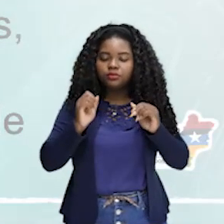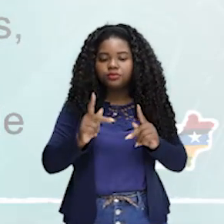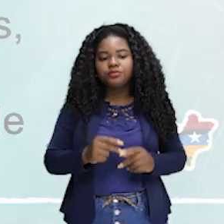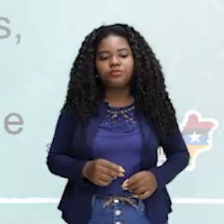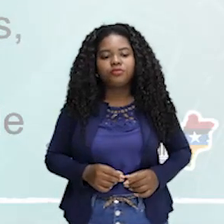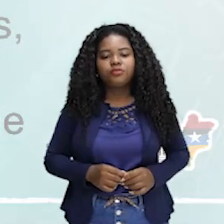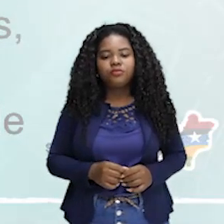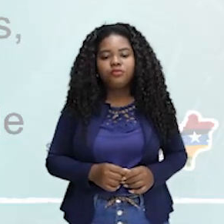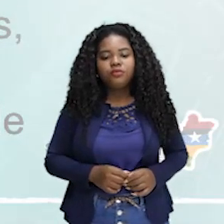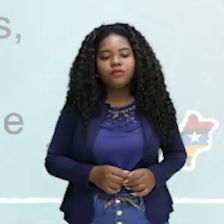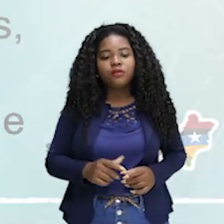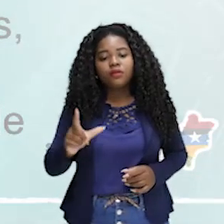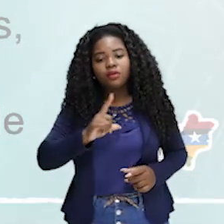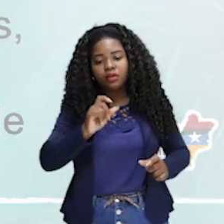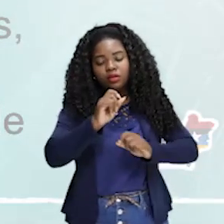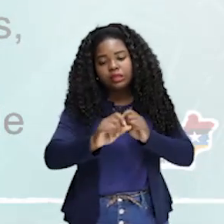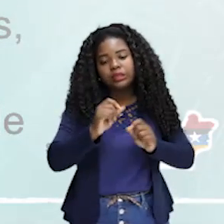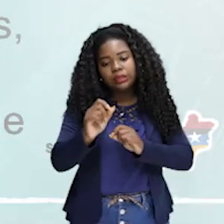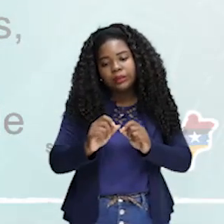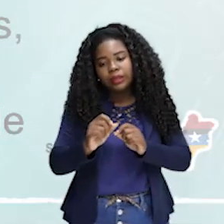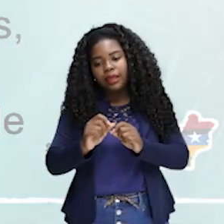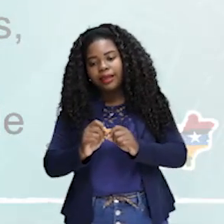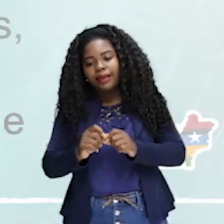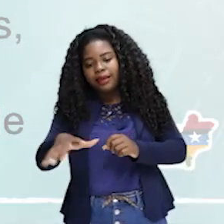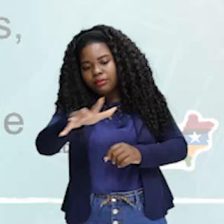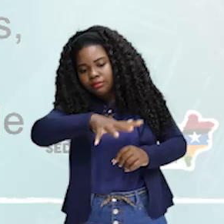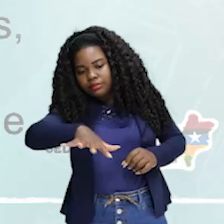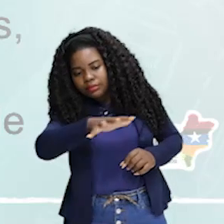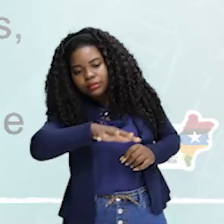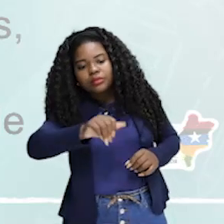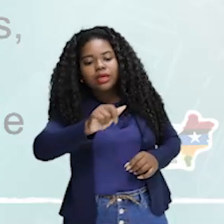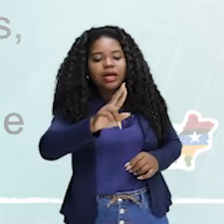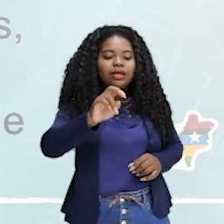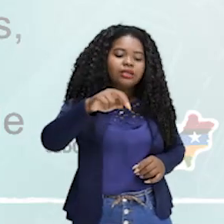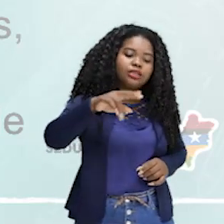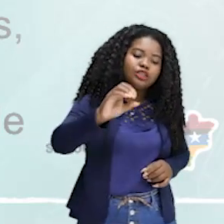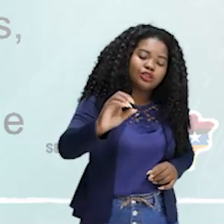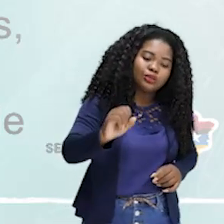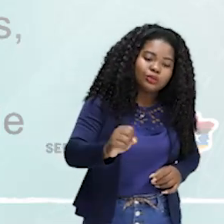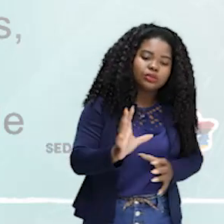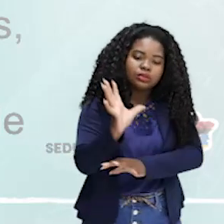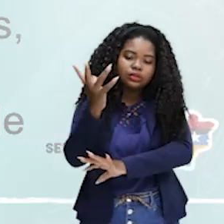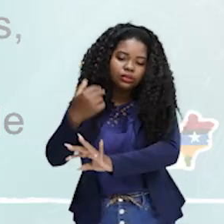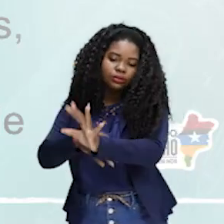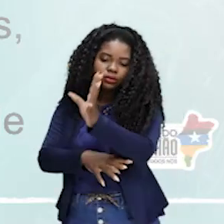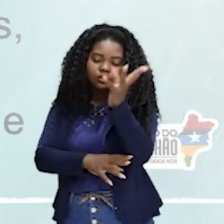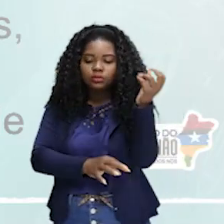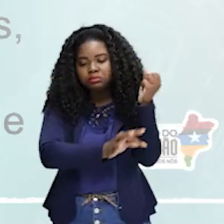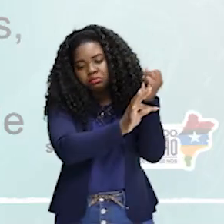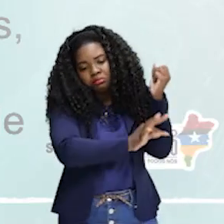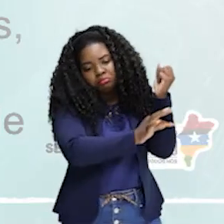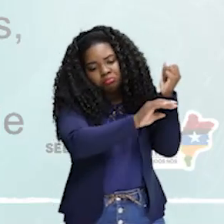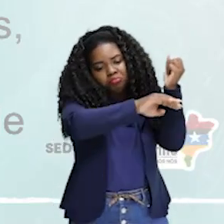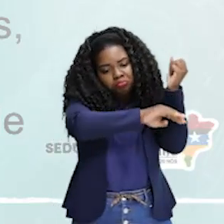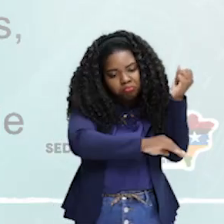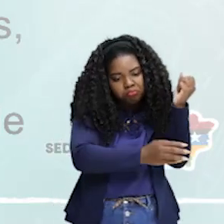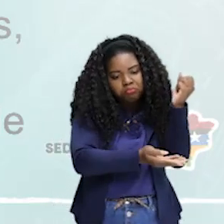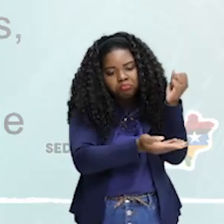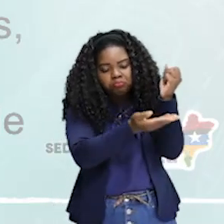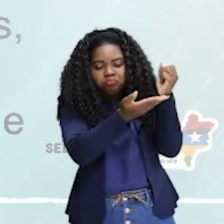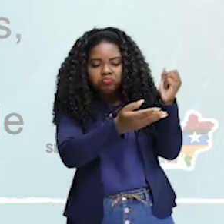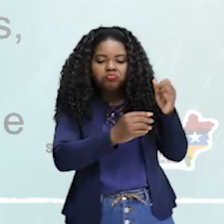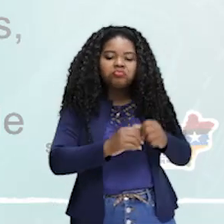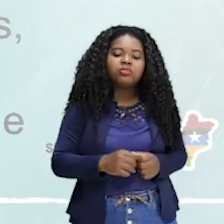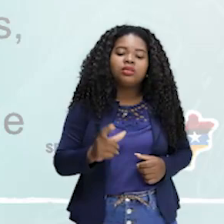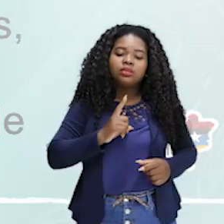Localiza-se em áreas de clima árido, deserto, né? Solos arenosos, escassa vegetação, baixa umidade xerófilas, vegetação de